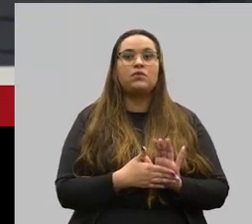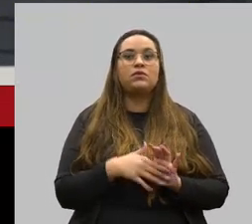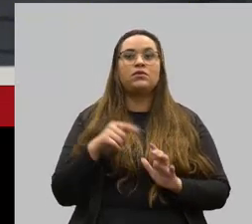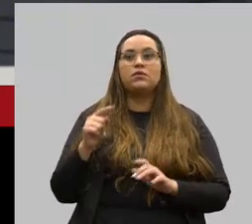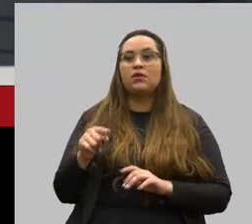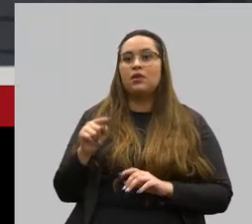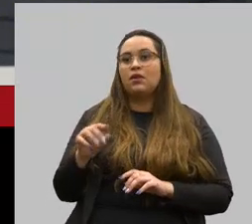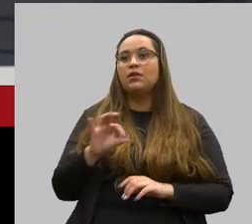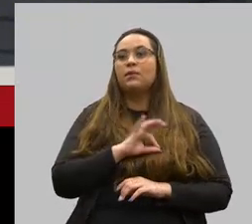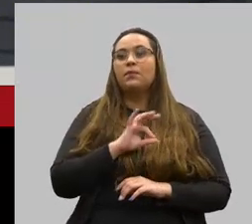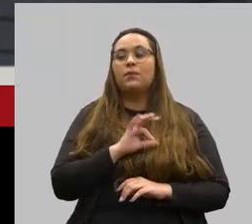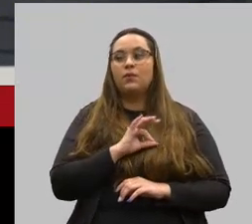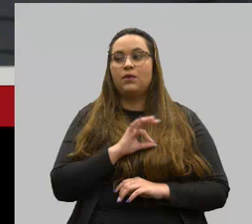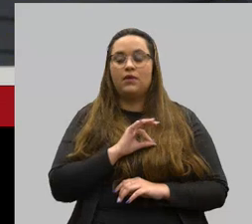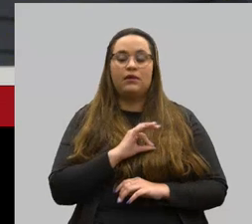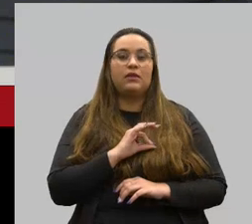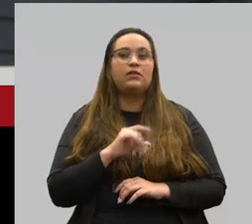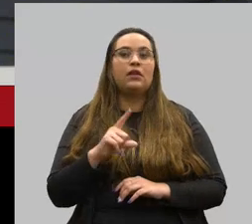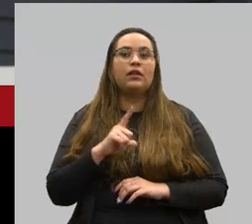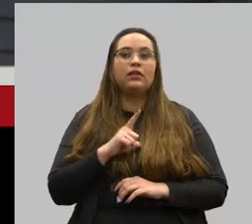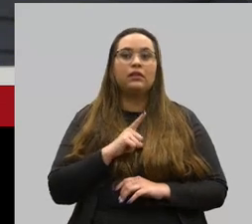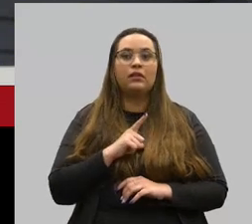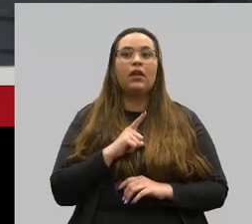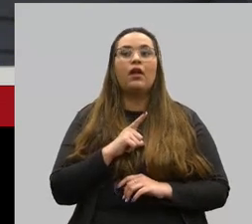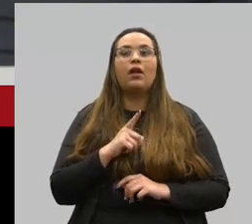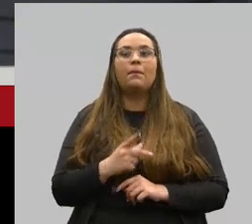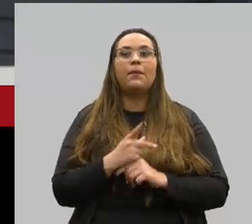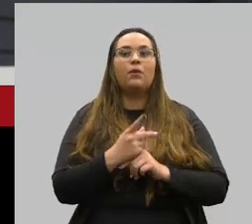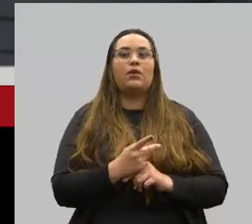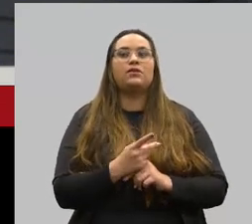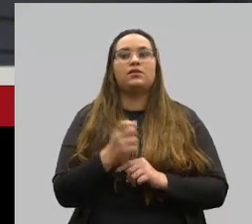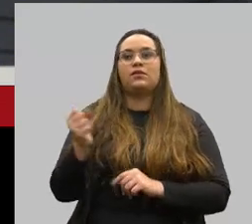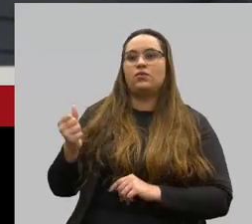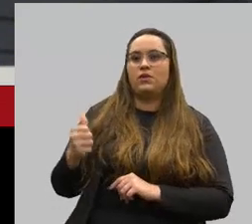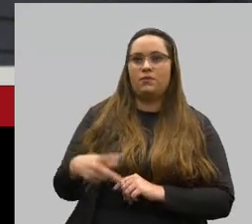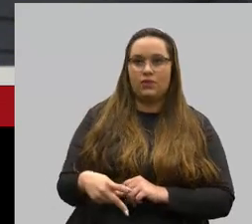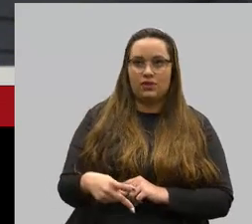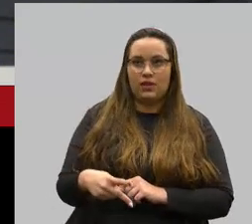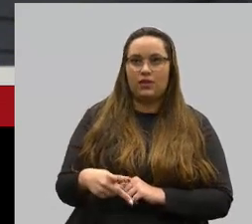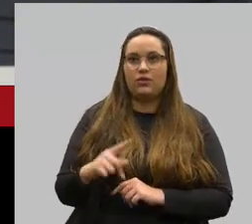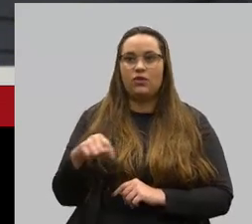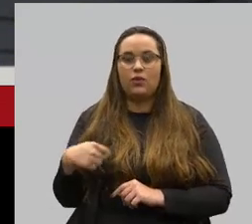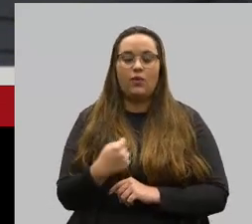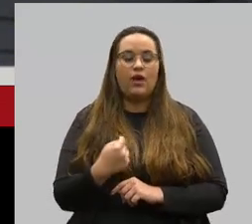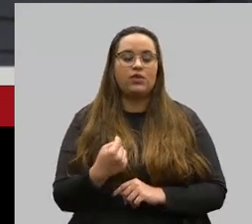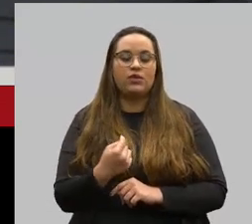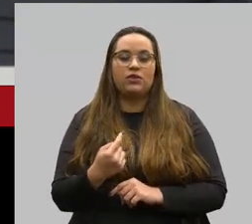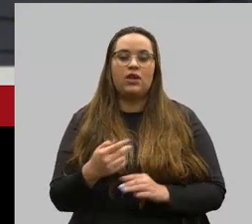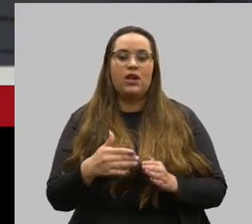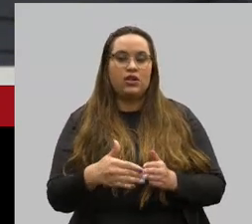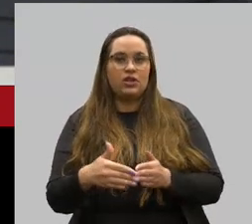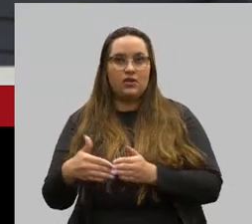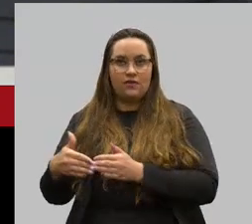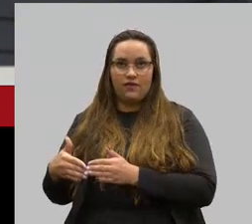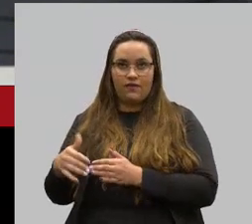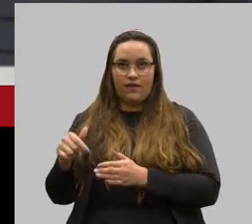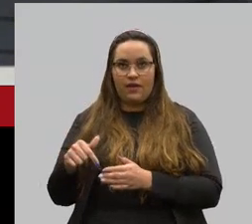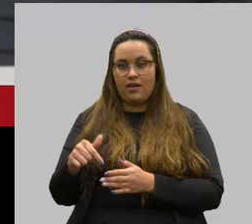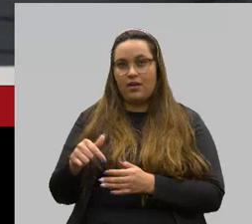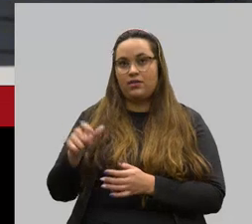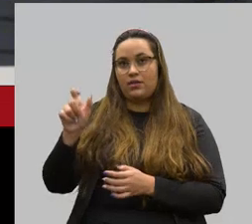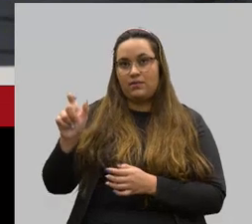da Polícia Civil do fim da pena de cassação de aposentadoria que é uma pena extremamente nefasta pro servidor né que contribuiu e que se